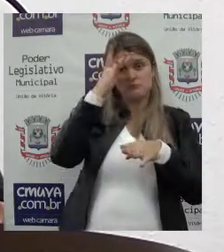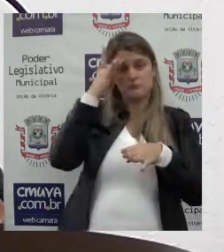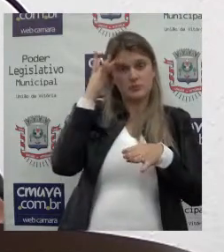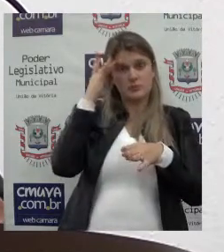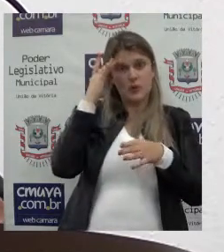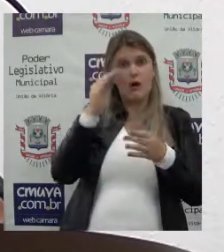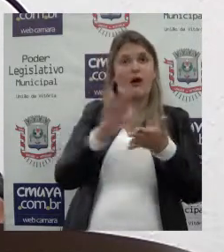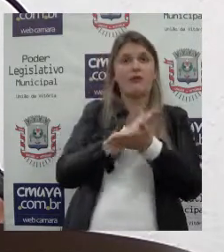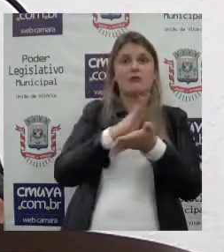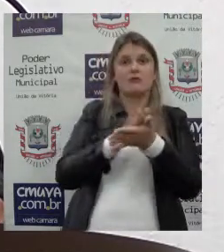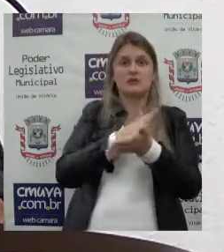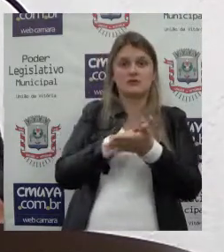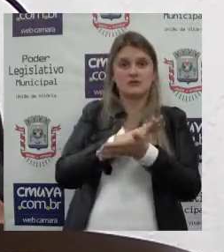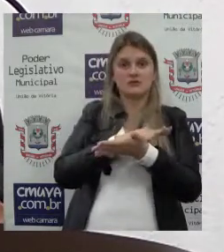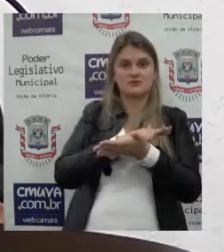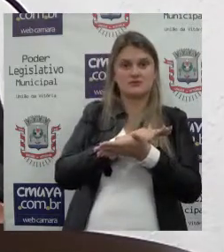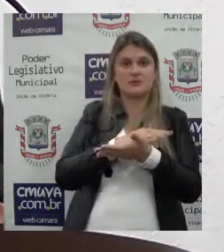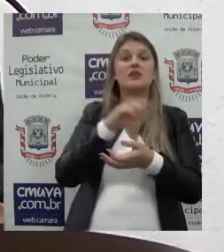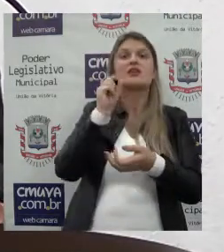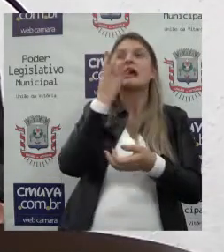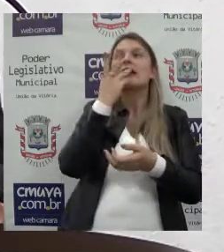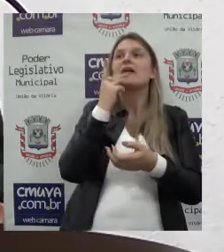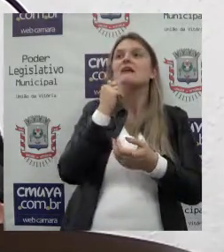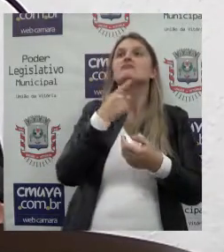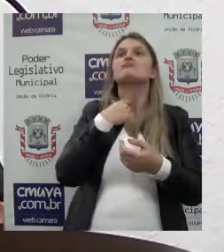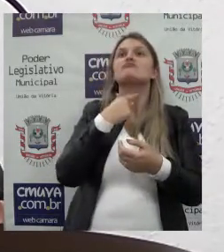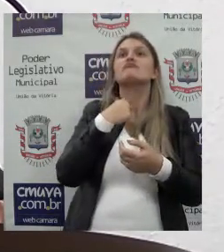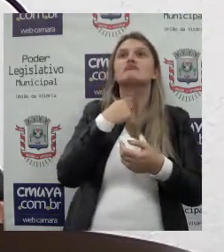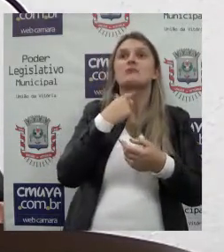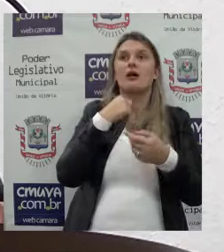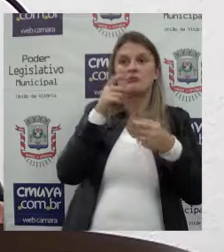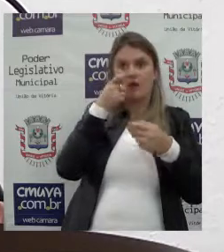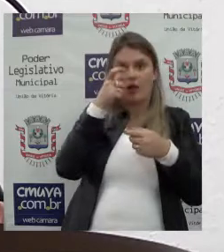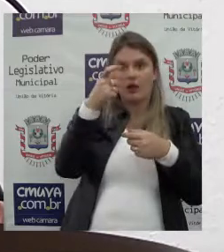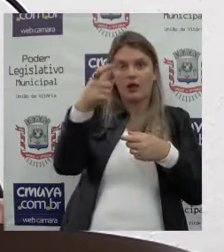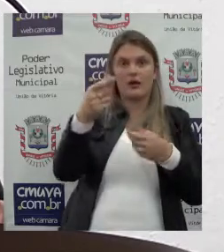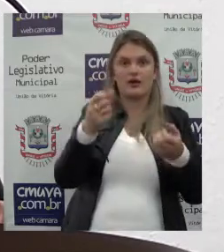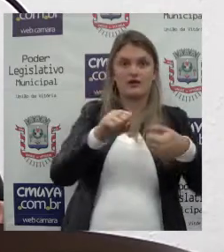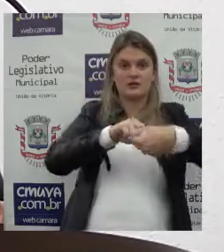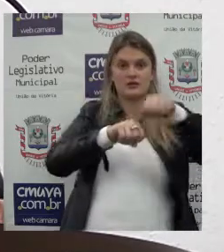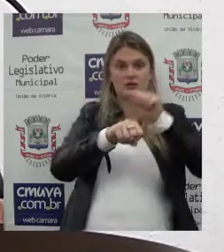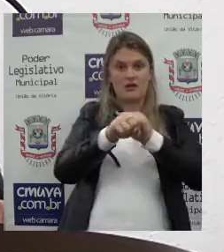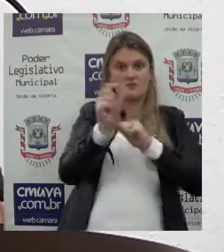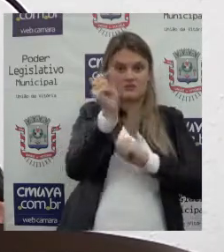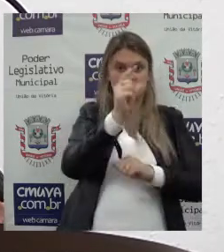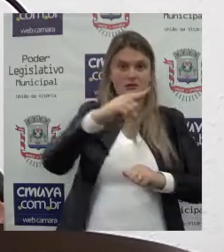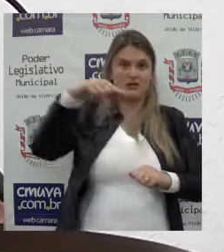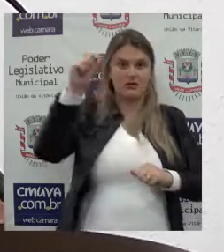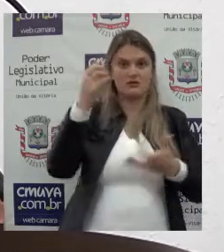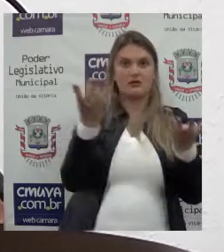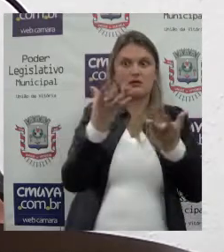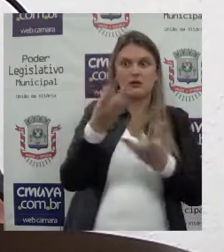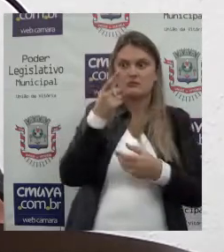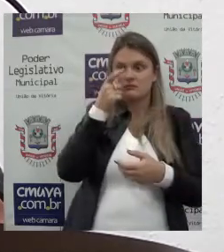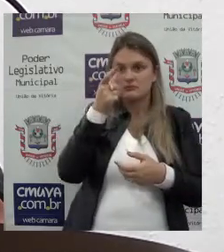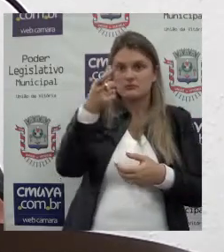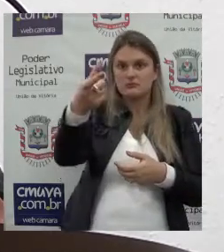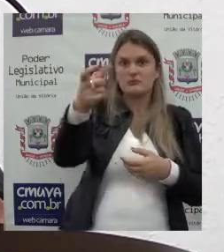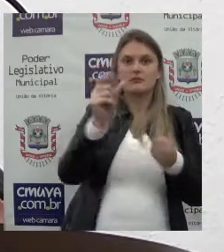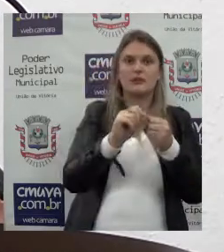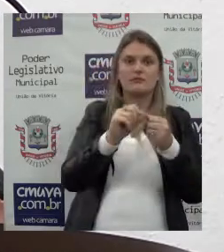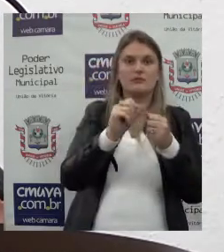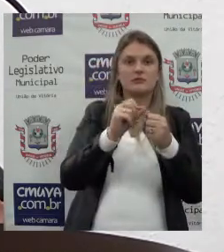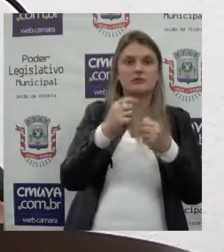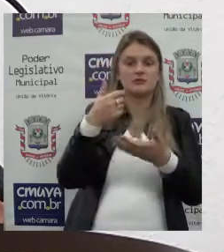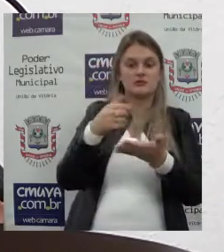nós criamos, digo todos nós, é o consumismo. Qual criança não quer ter um adolescente, não quer um tênis Nike hoje?